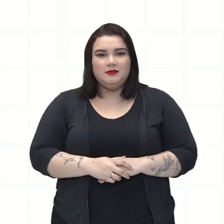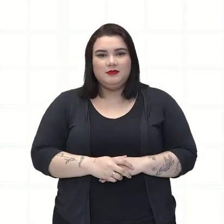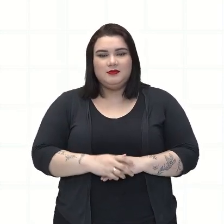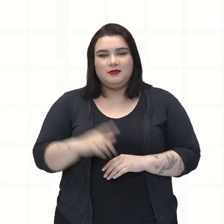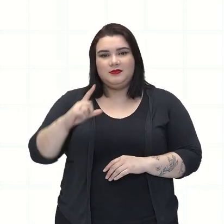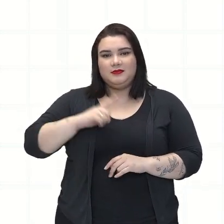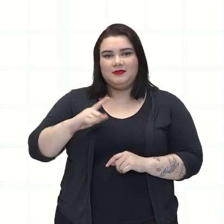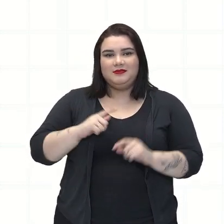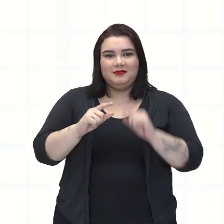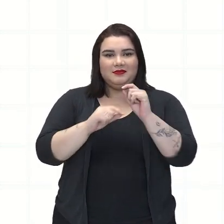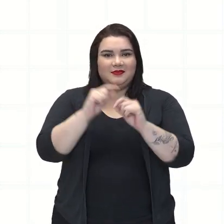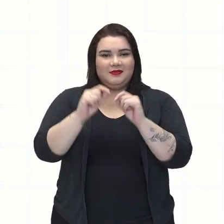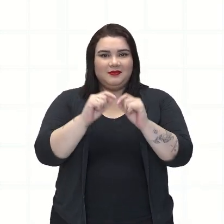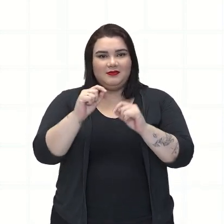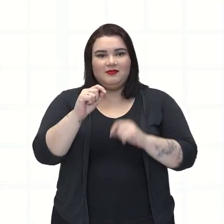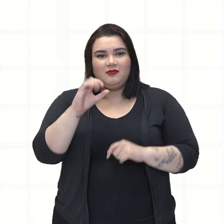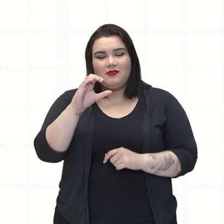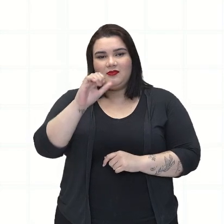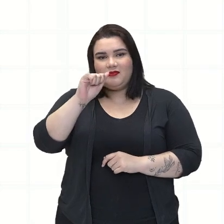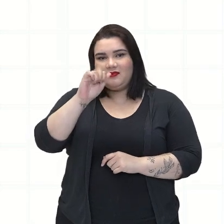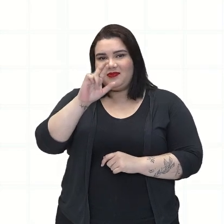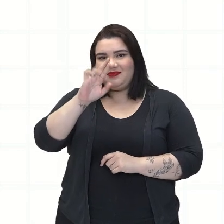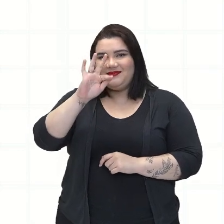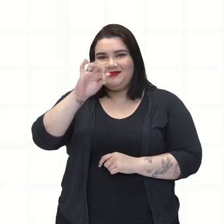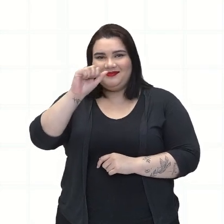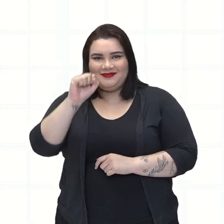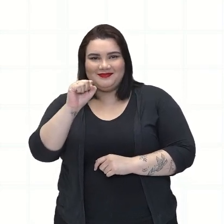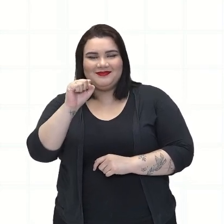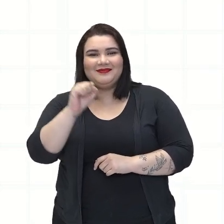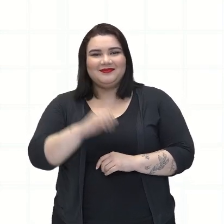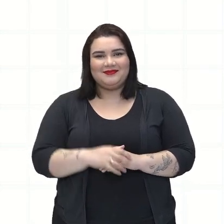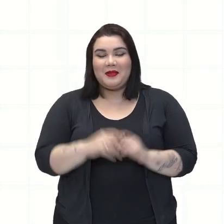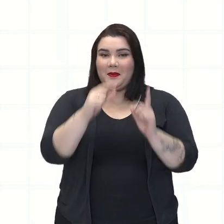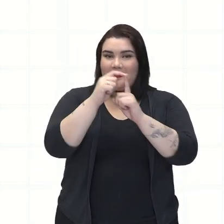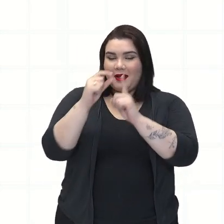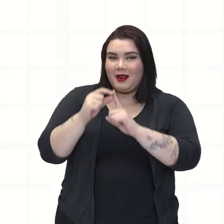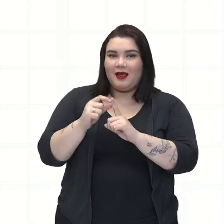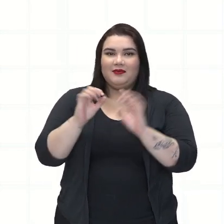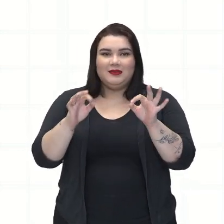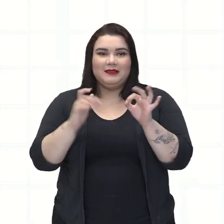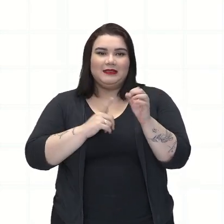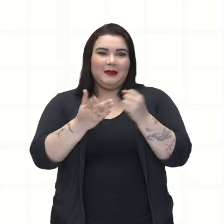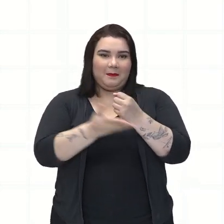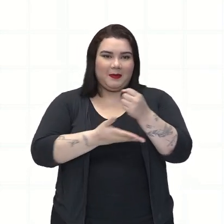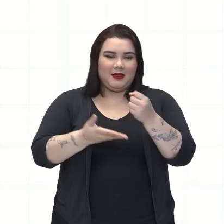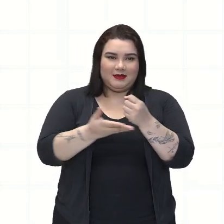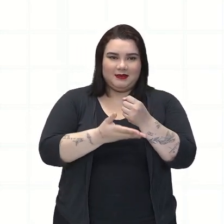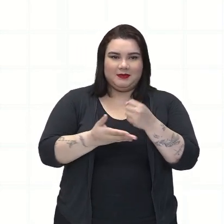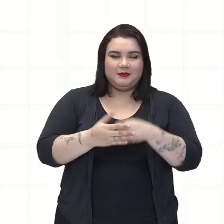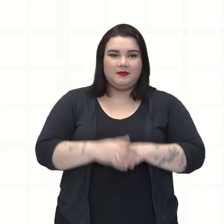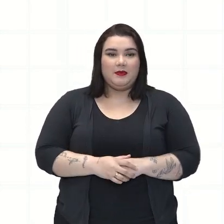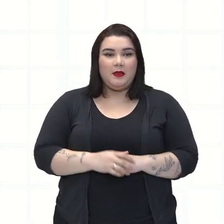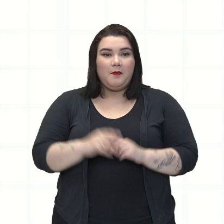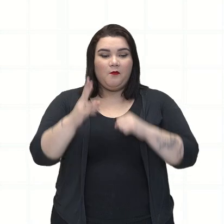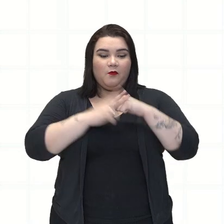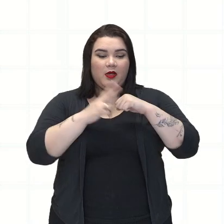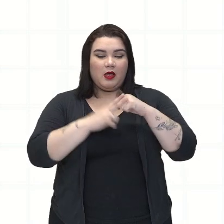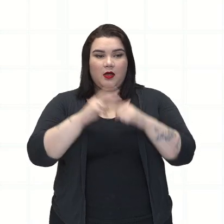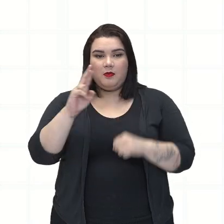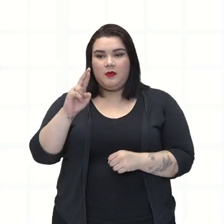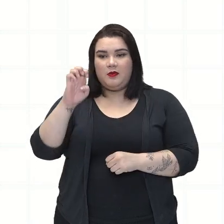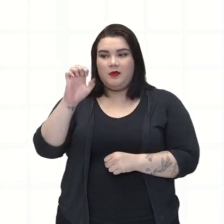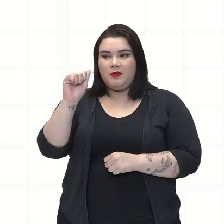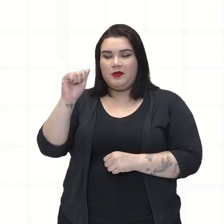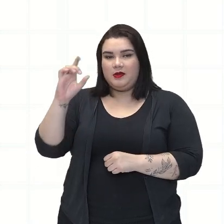tem uma base, não é? Uma raiz as palavras, não é isso? Então, o verbo read é o verbo ler. Quando